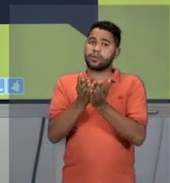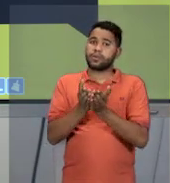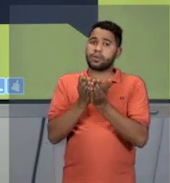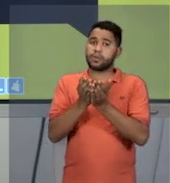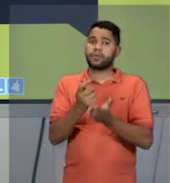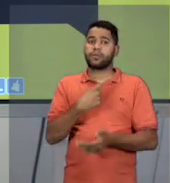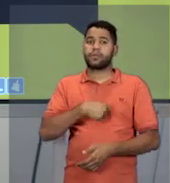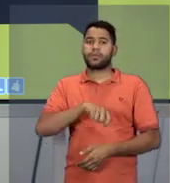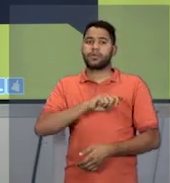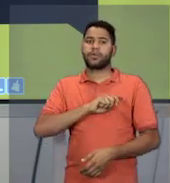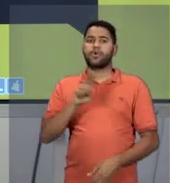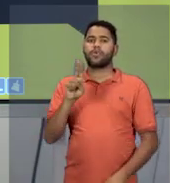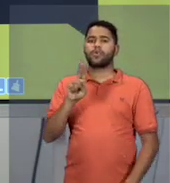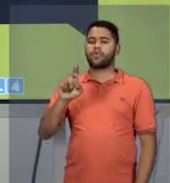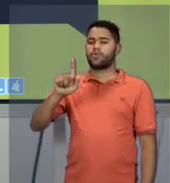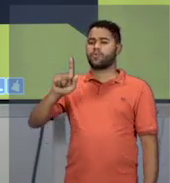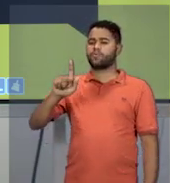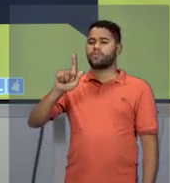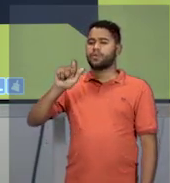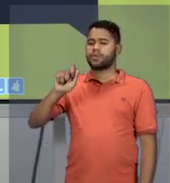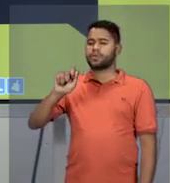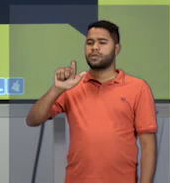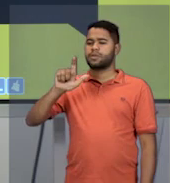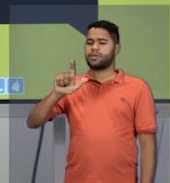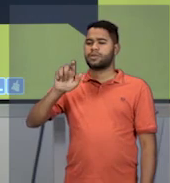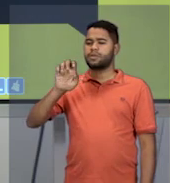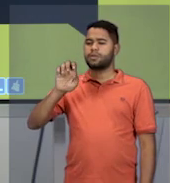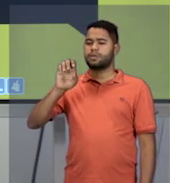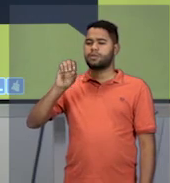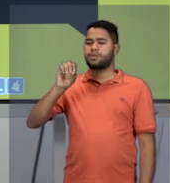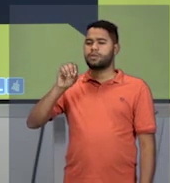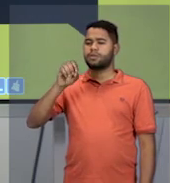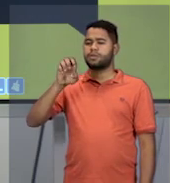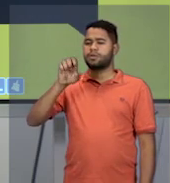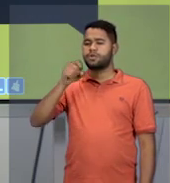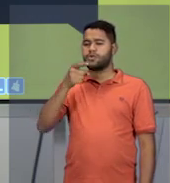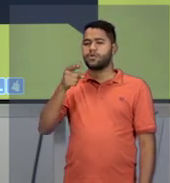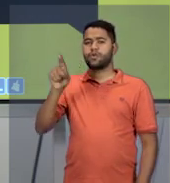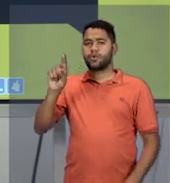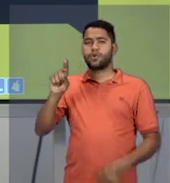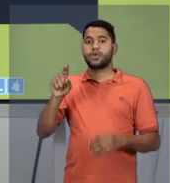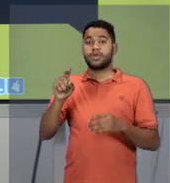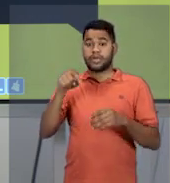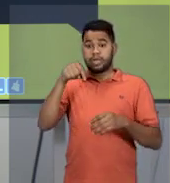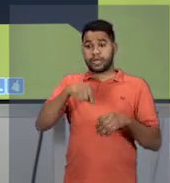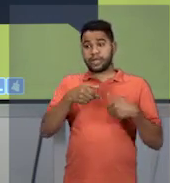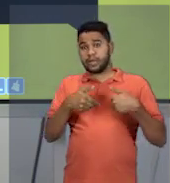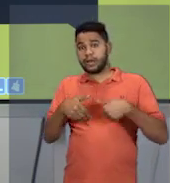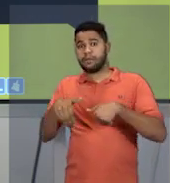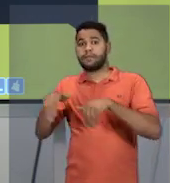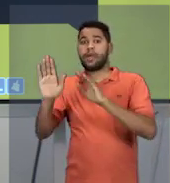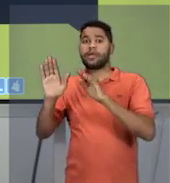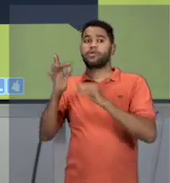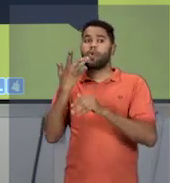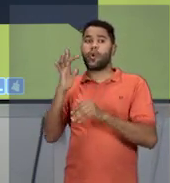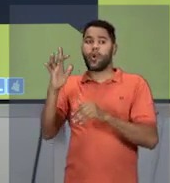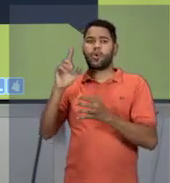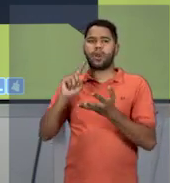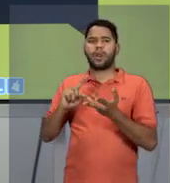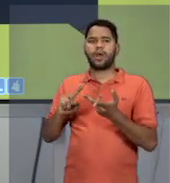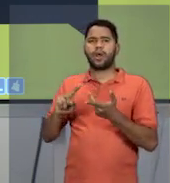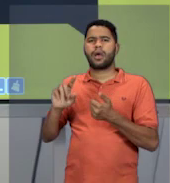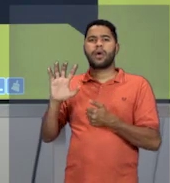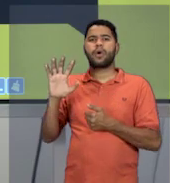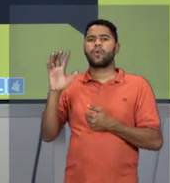espanhóis, eram chamados de galeões, né, os galeões espanhóis, saíssem daqui e fossem lá para a Espanha carregados de ouro, adivinha